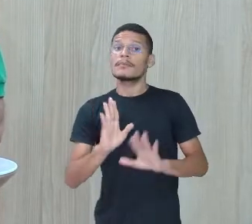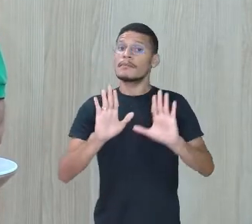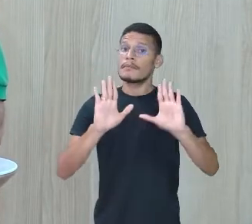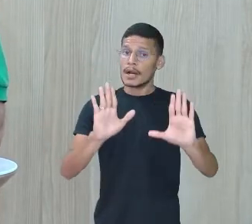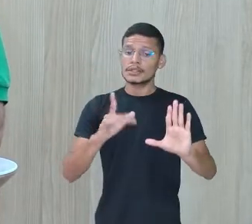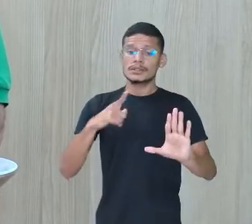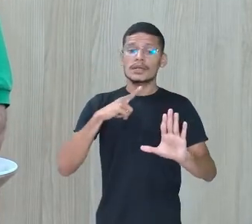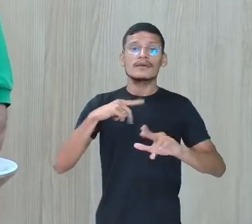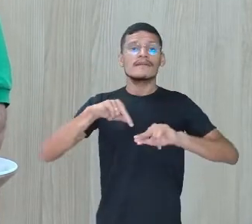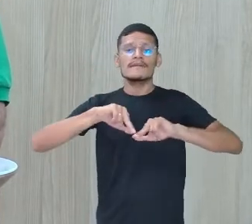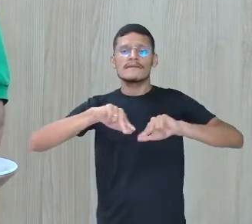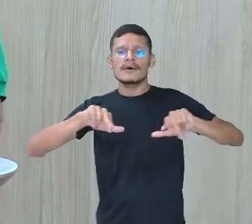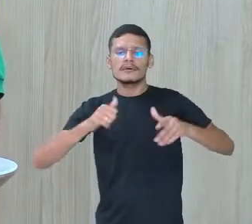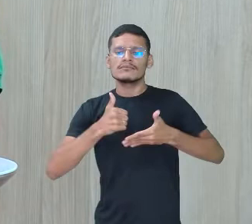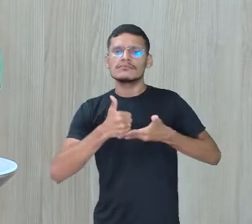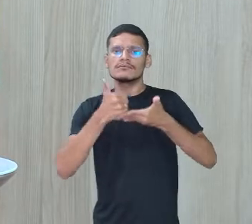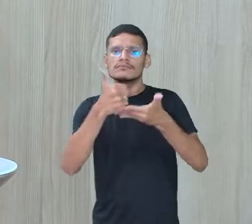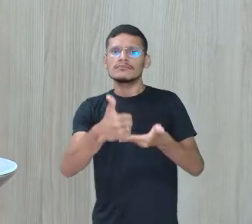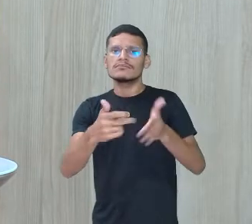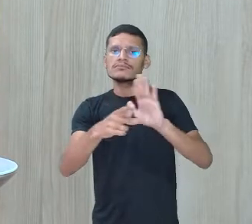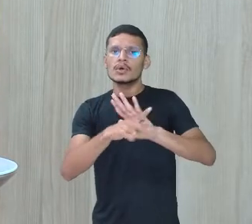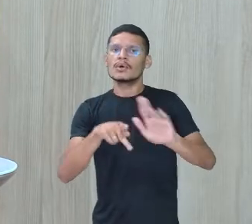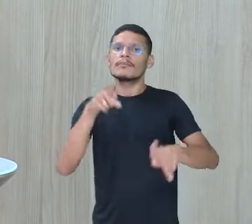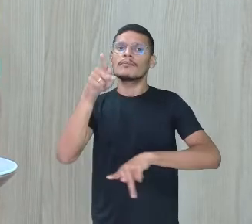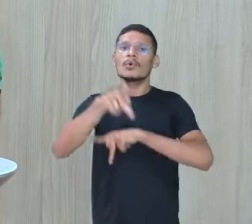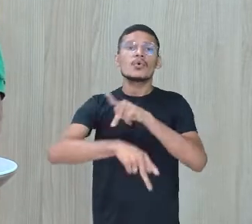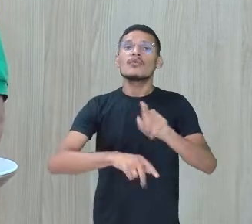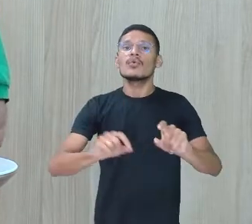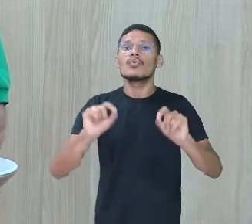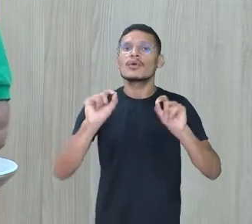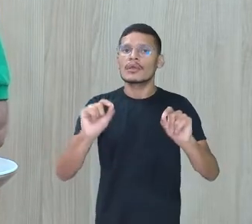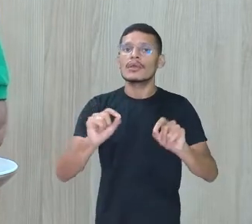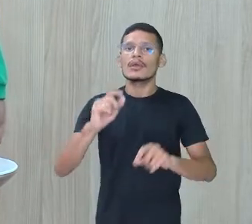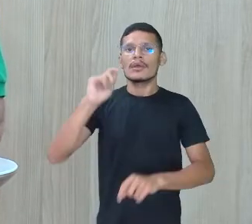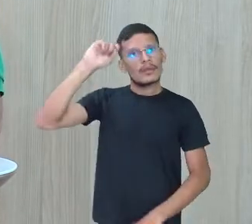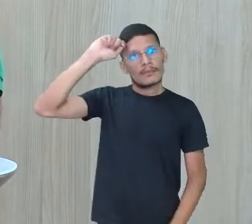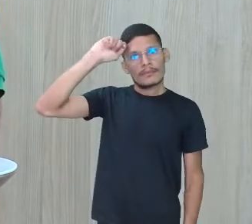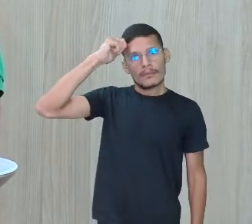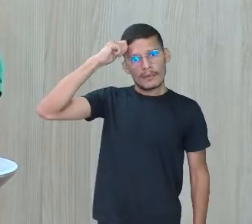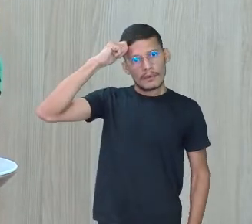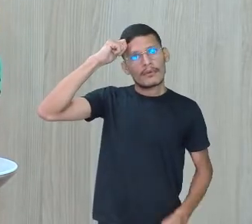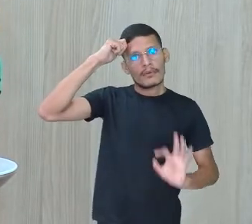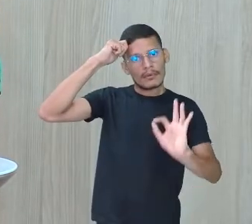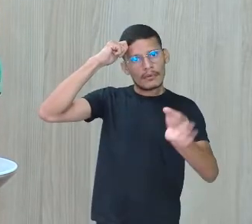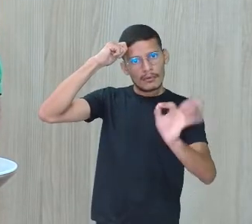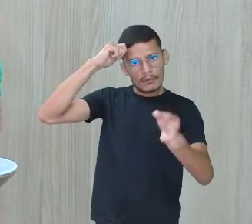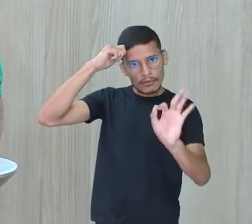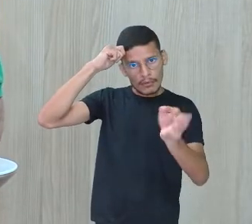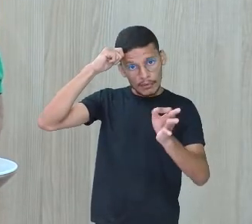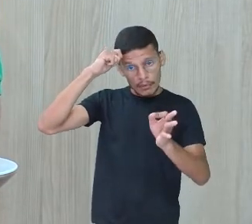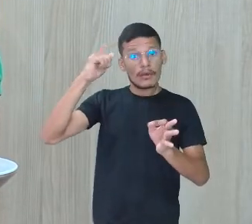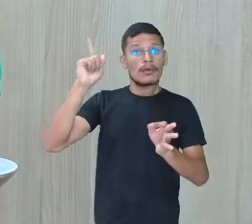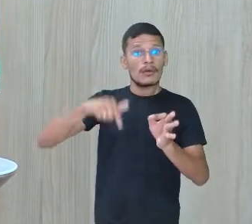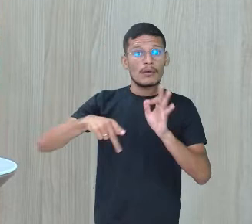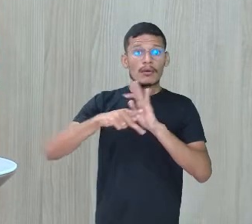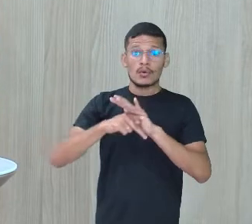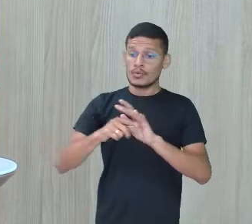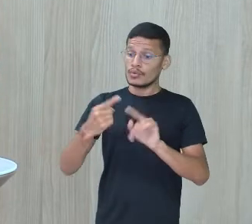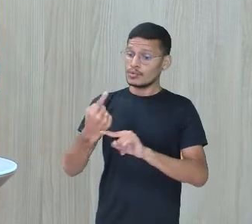né, uma rica contribuição dos povos, né, pretos, né, descendentes